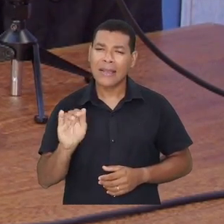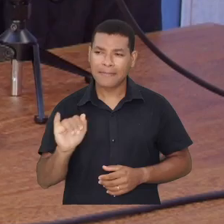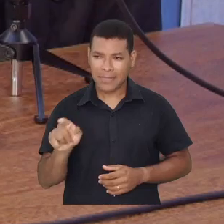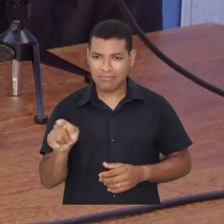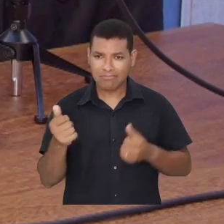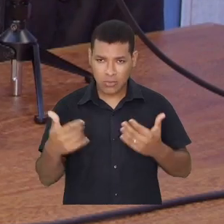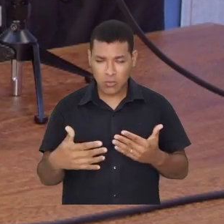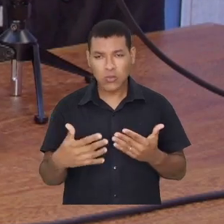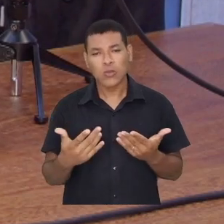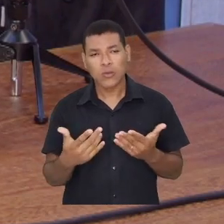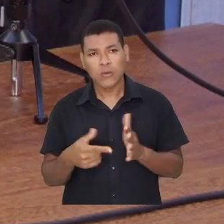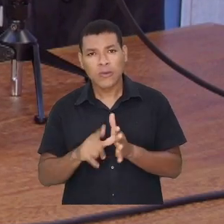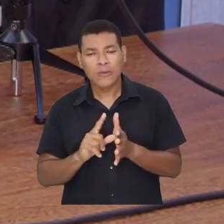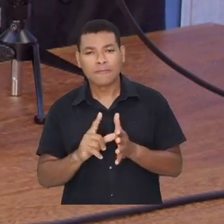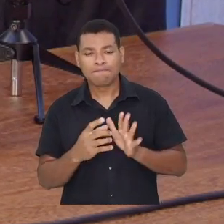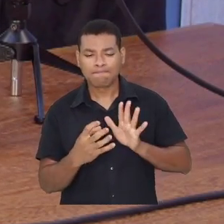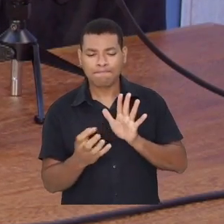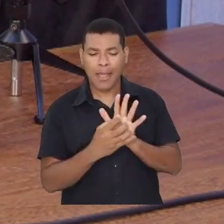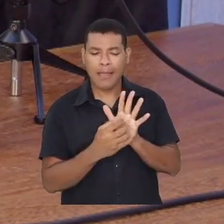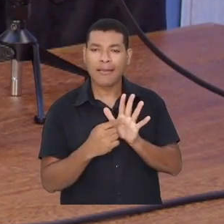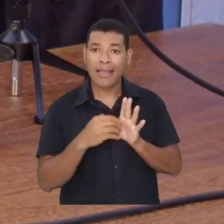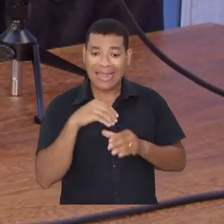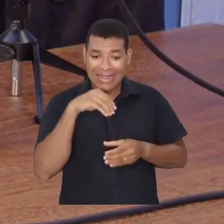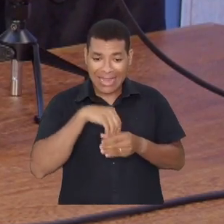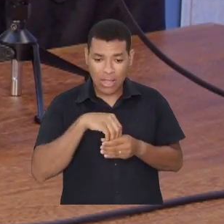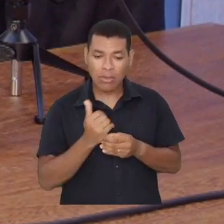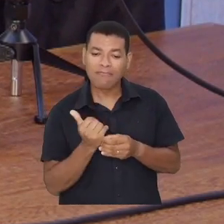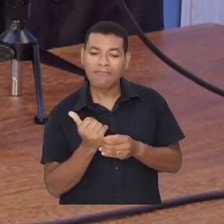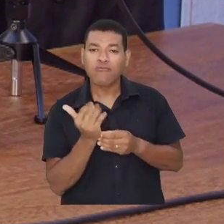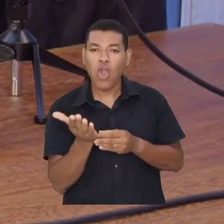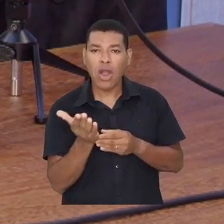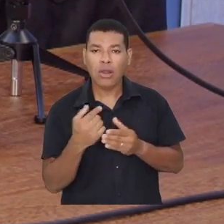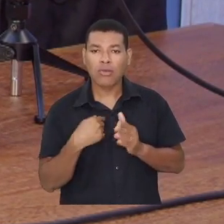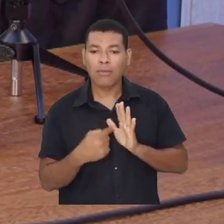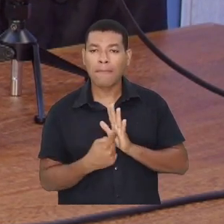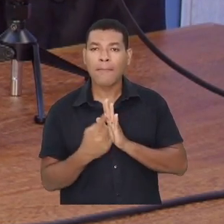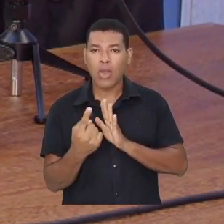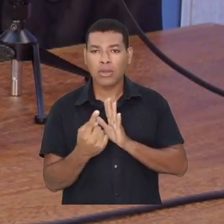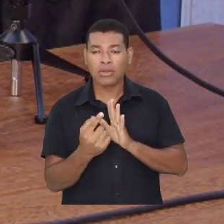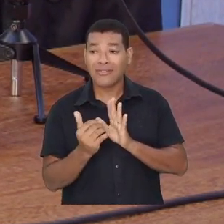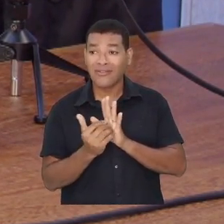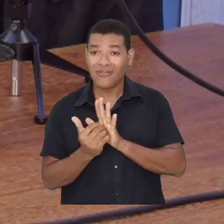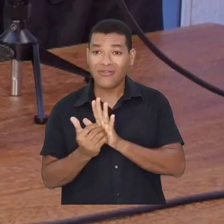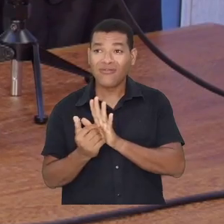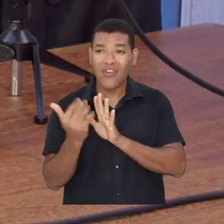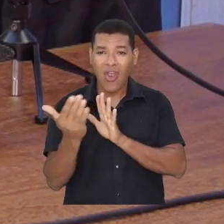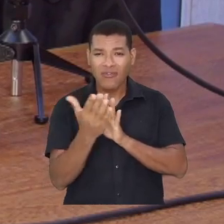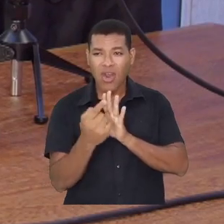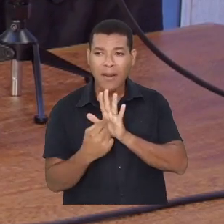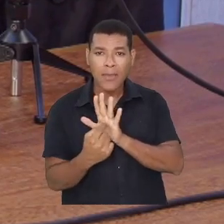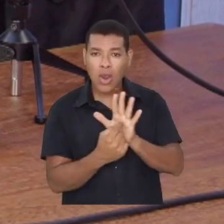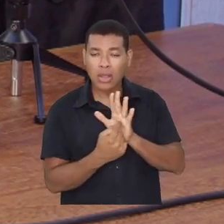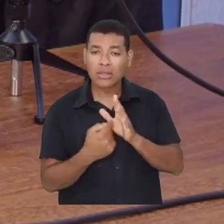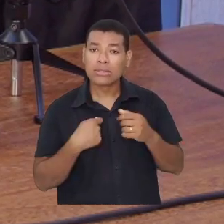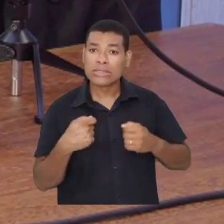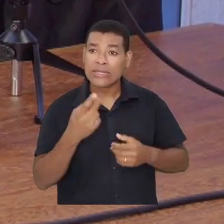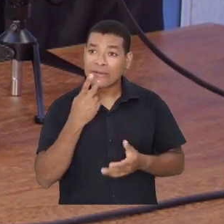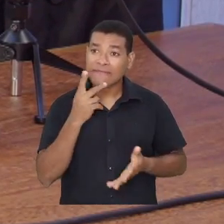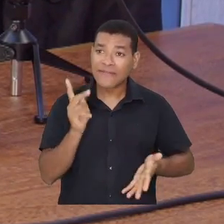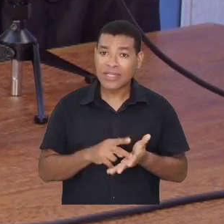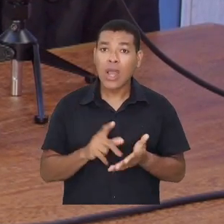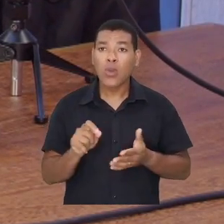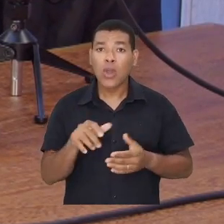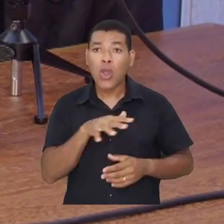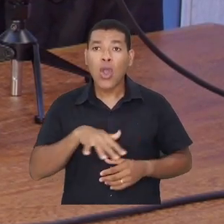porque eu acho que a marca ela é de dentro para fora, né? Você fora precisa contar a verdade do, uhum, que aquelas pessoas vivem